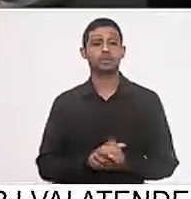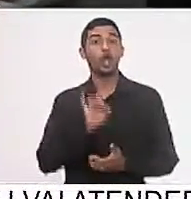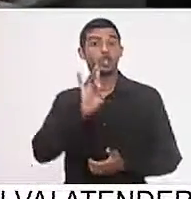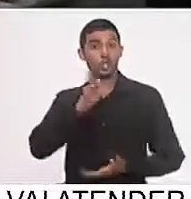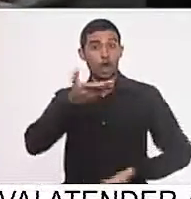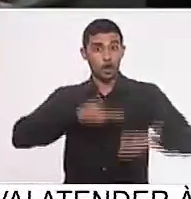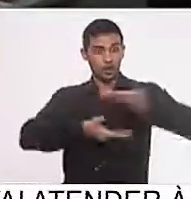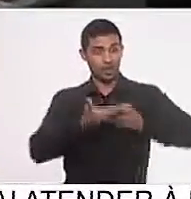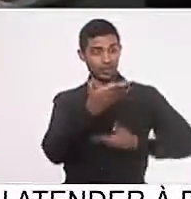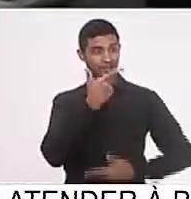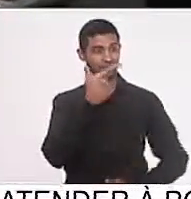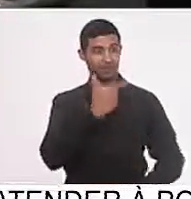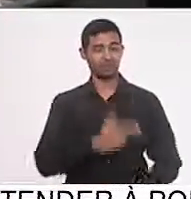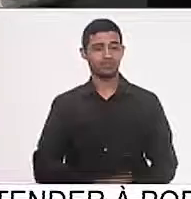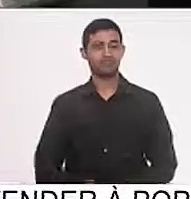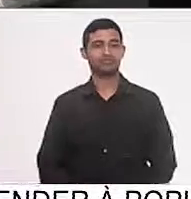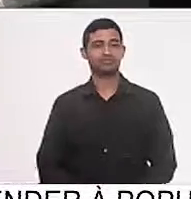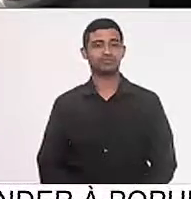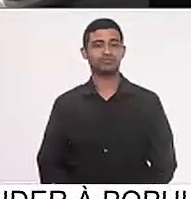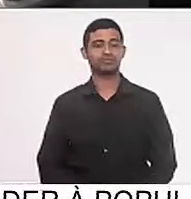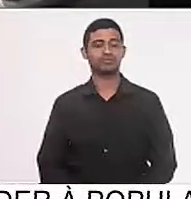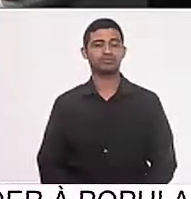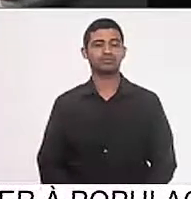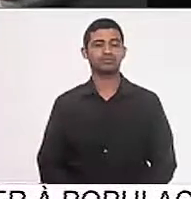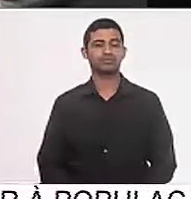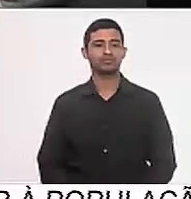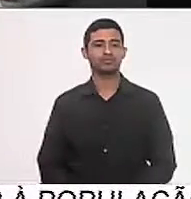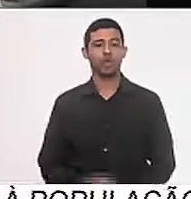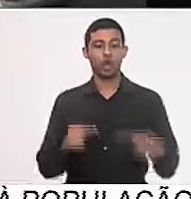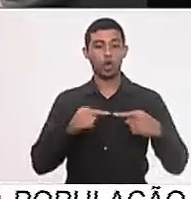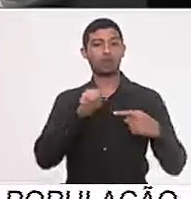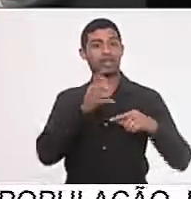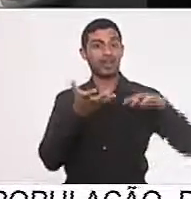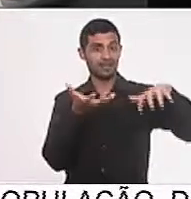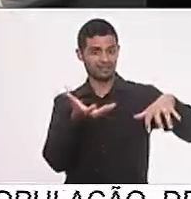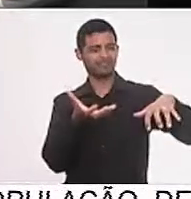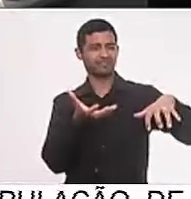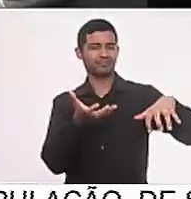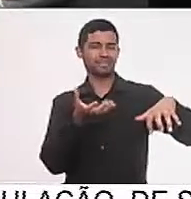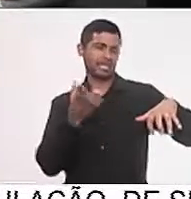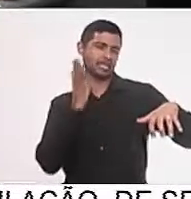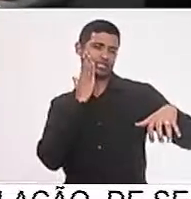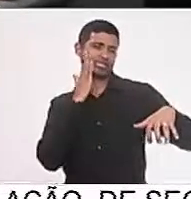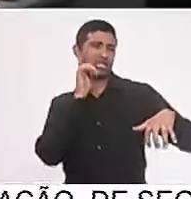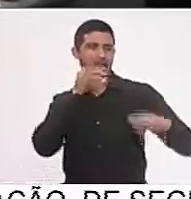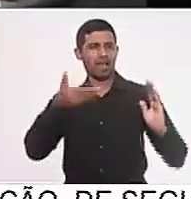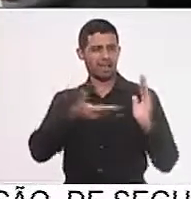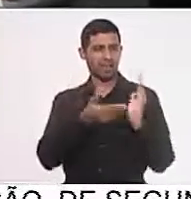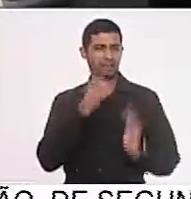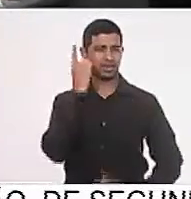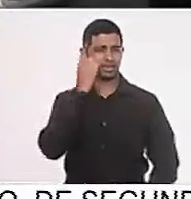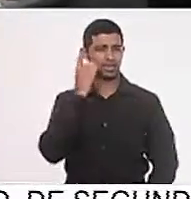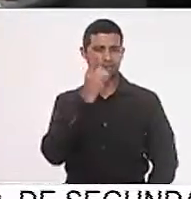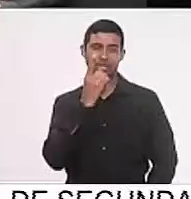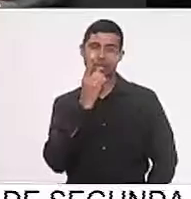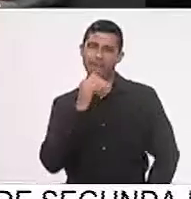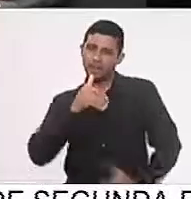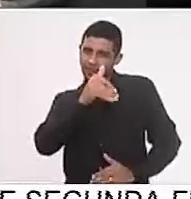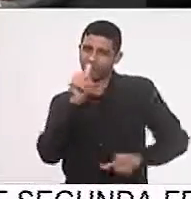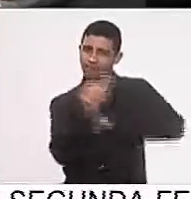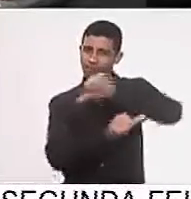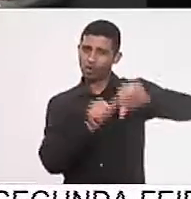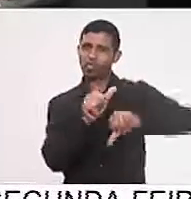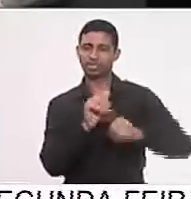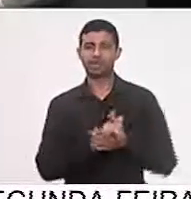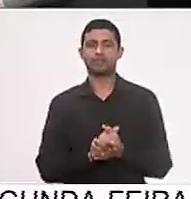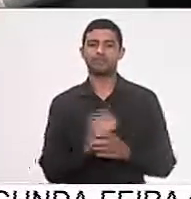colaborar com Vossa Excelência, com relação ao Congresso Nacional, eu acredito que a Câmara dos Deputados vai reverter a situação,